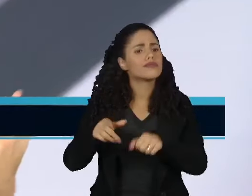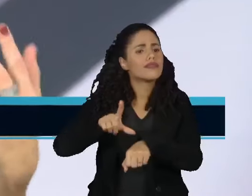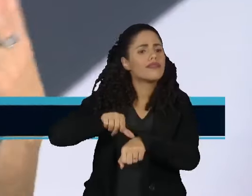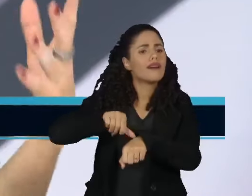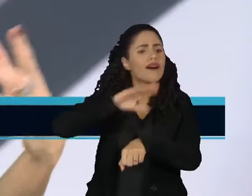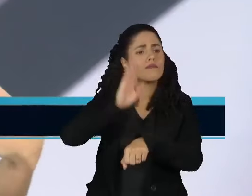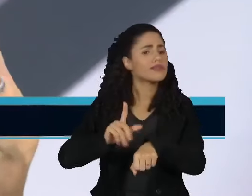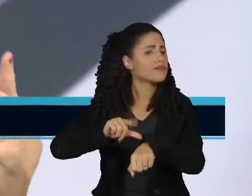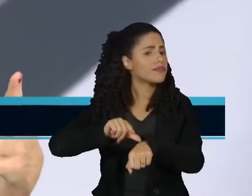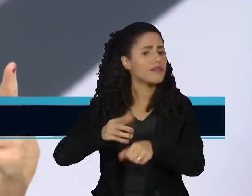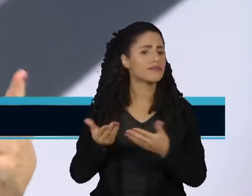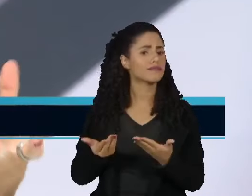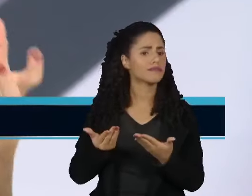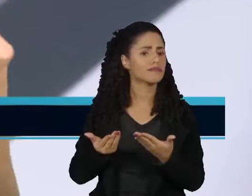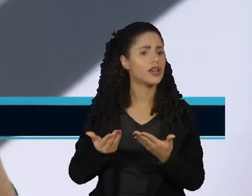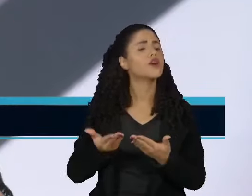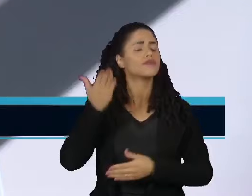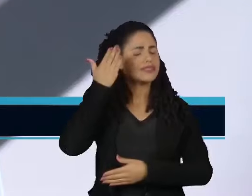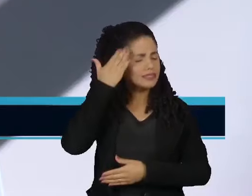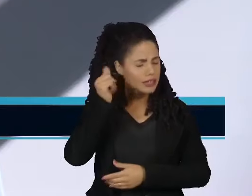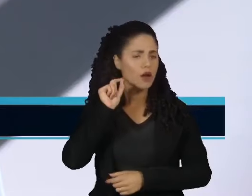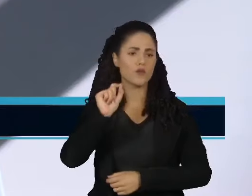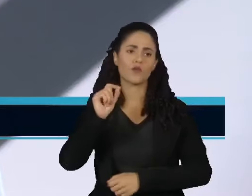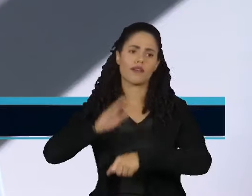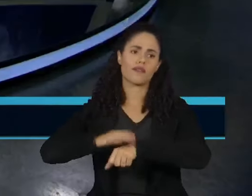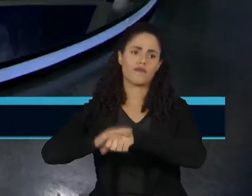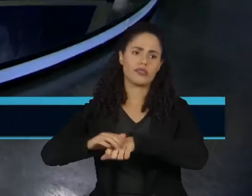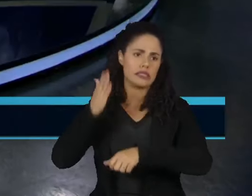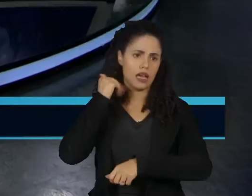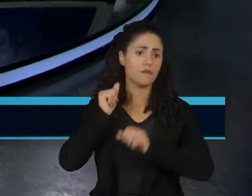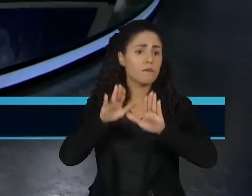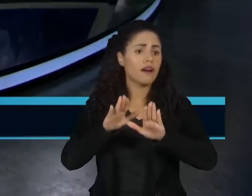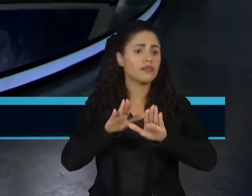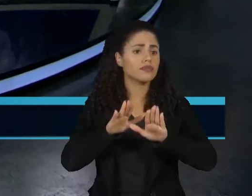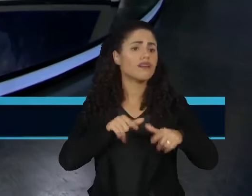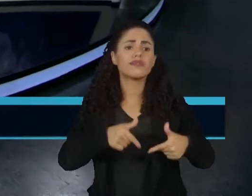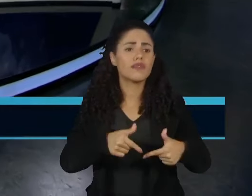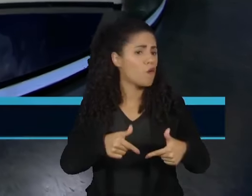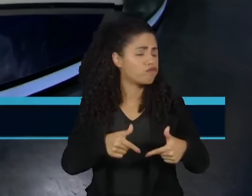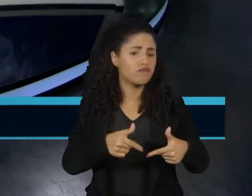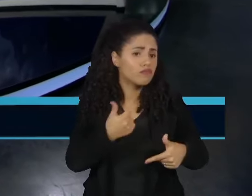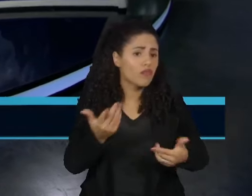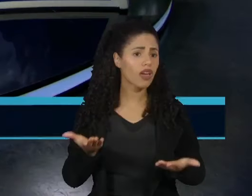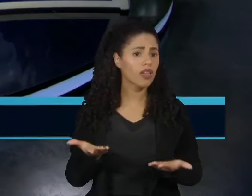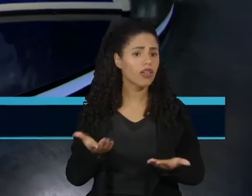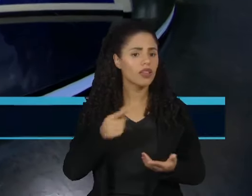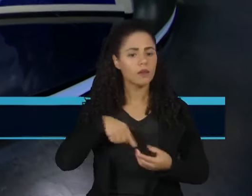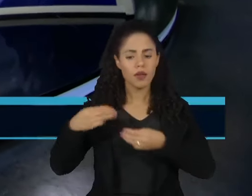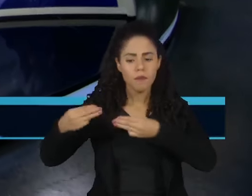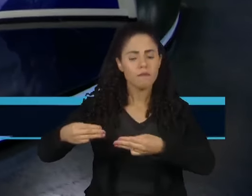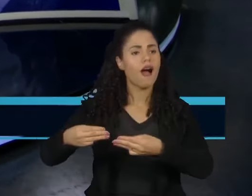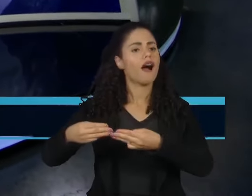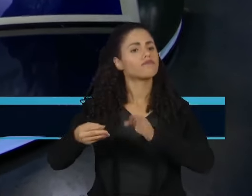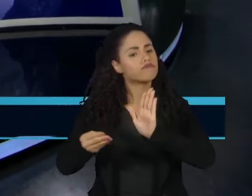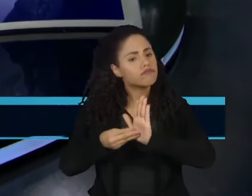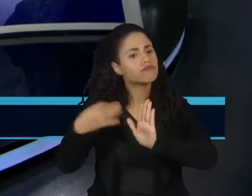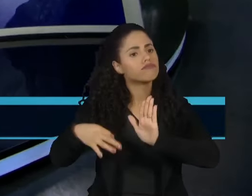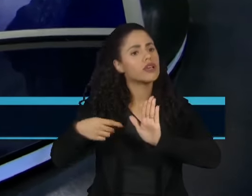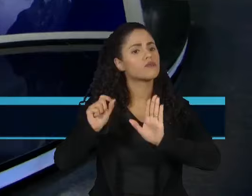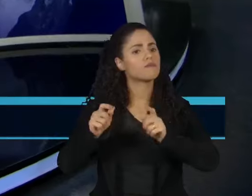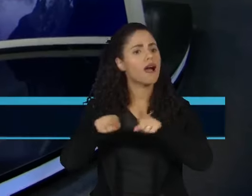né? Você tem indicações do que tem que ser feito, mas isso não pegou na máquina pública, né? Não tem integração dos ministérios, não tem integração da temática